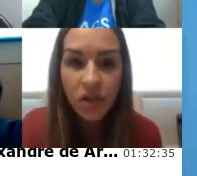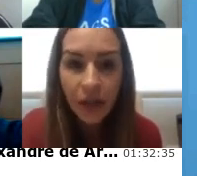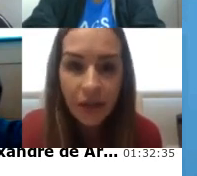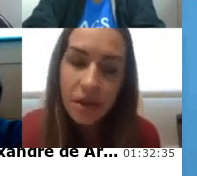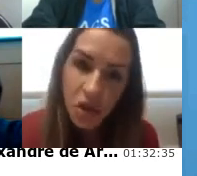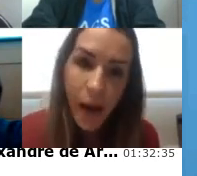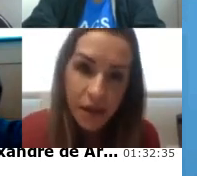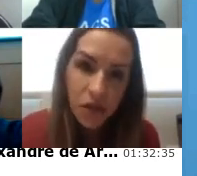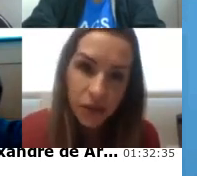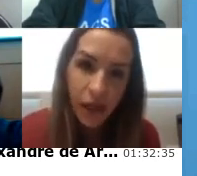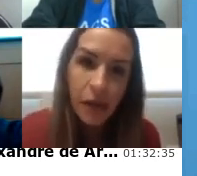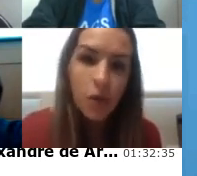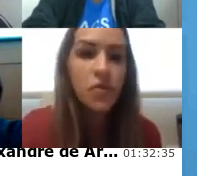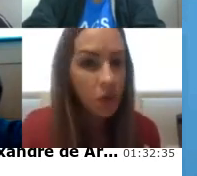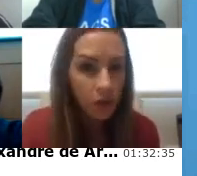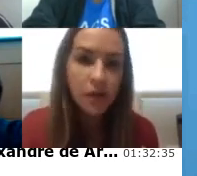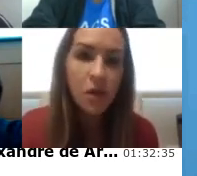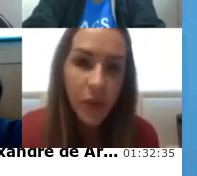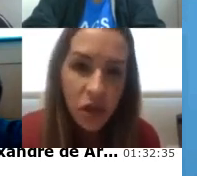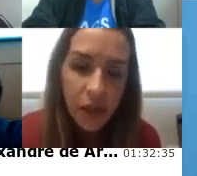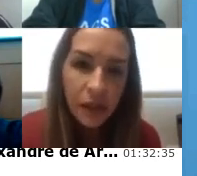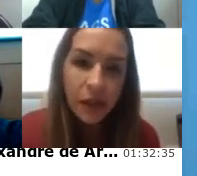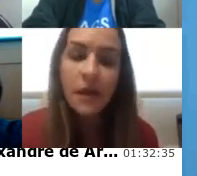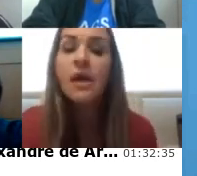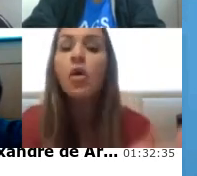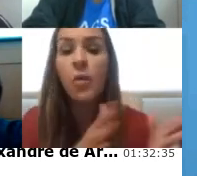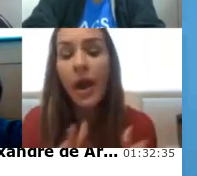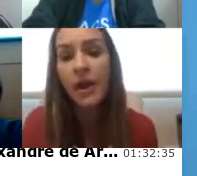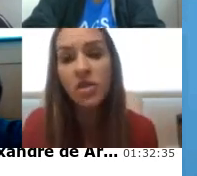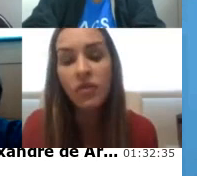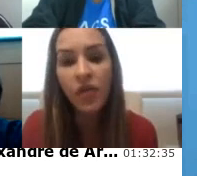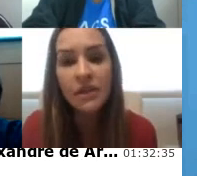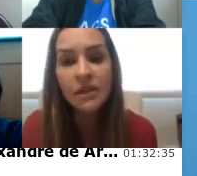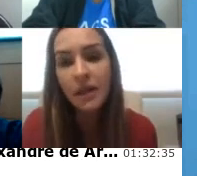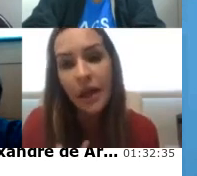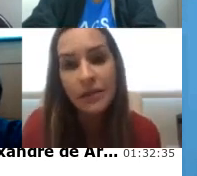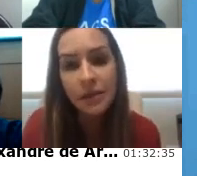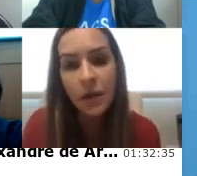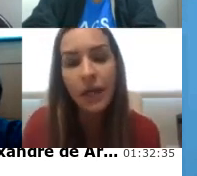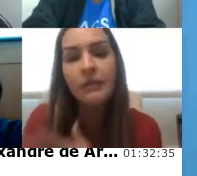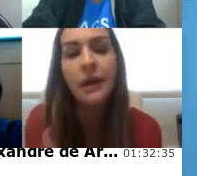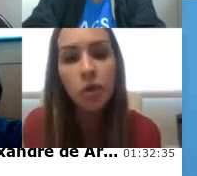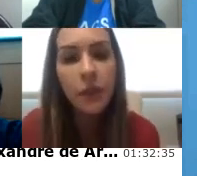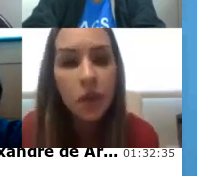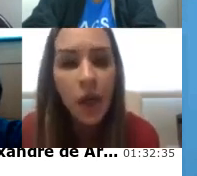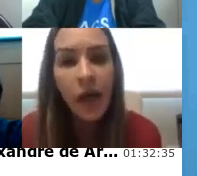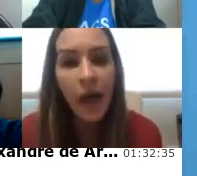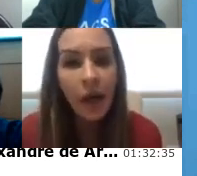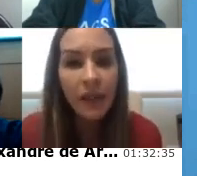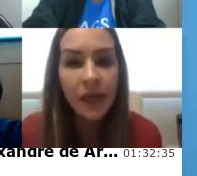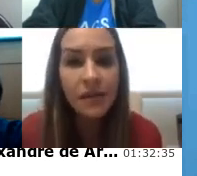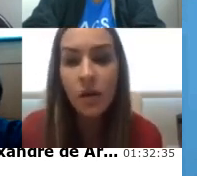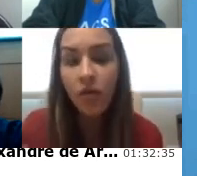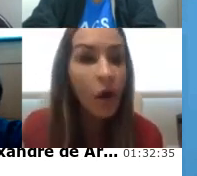como é que a gente entra nesse espaço né com segurança como é a gente entra como é que a gente vai fazer em relação a quem está tomando